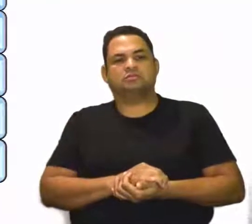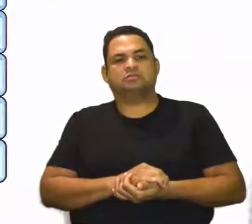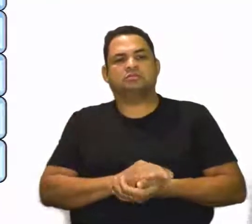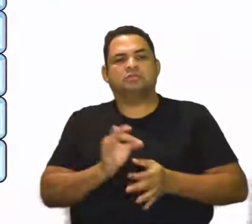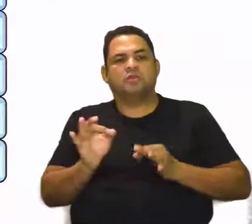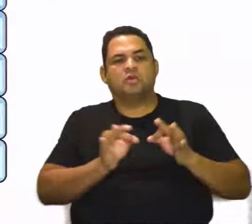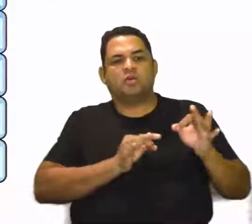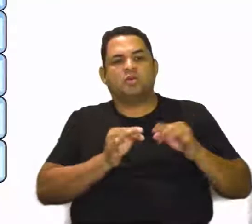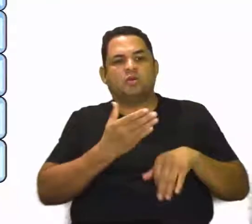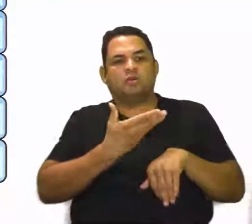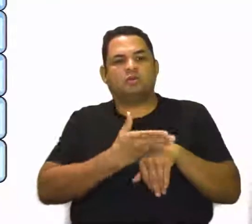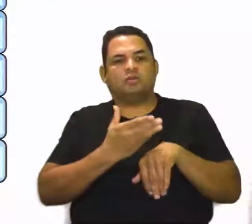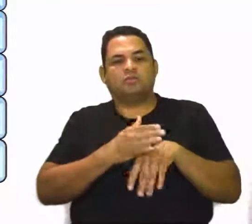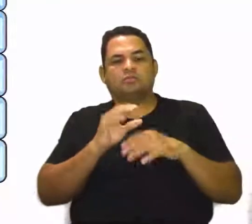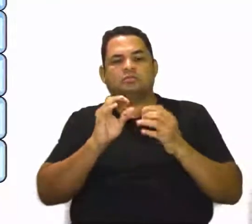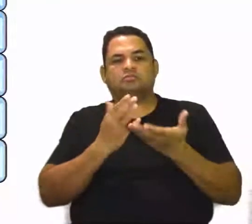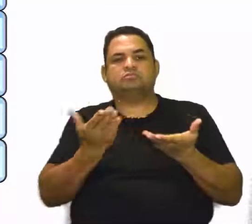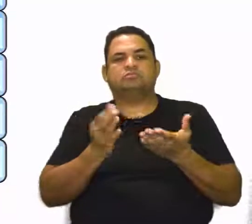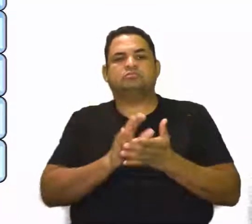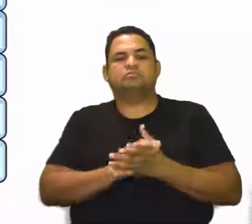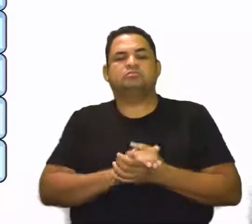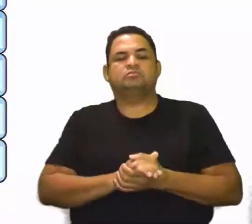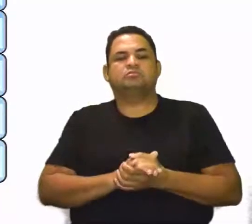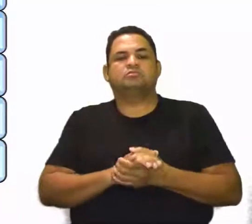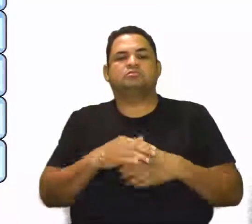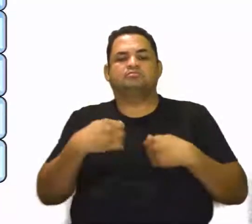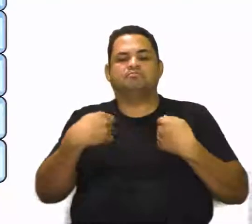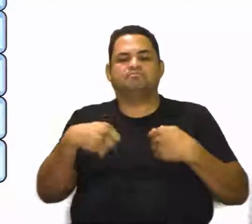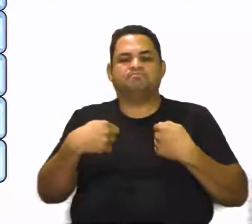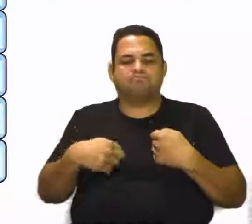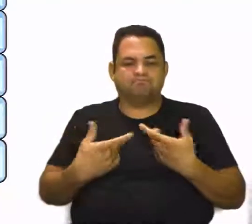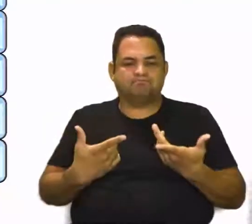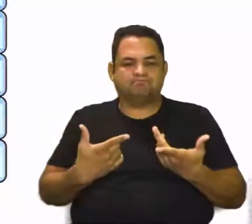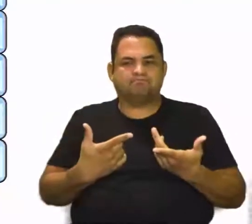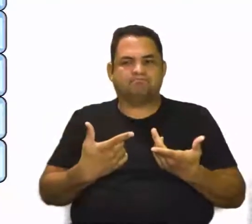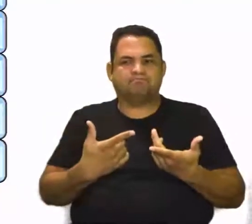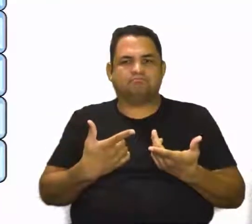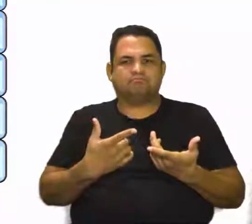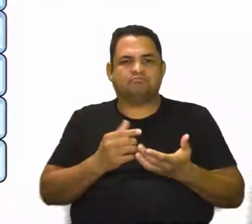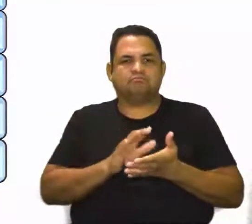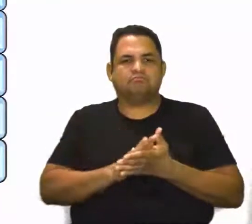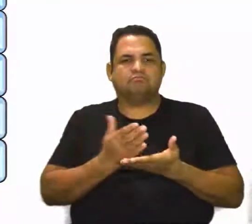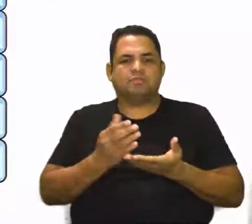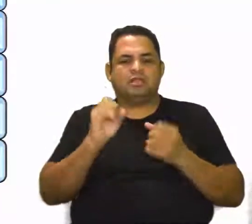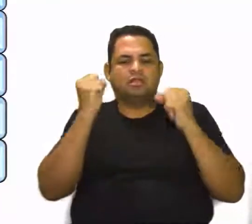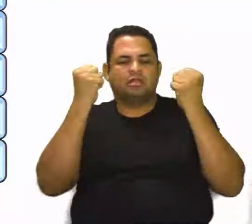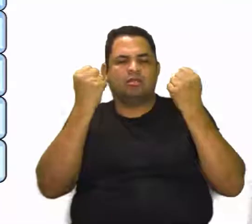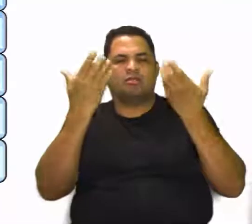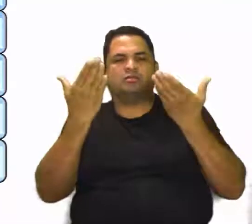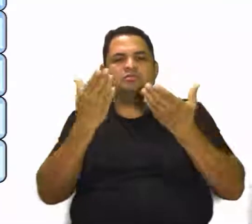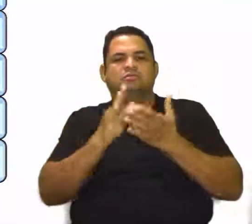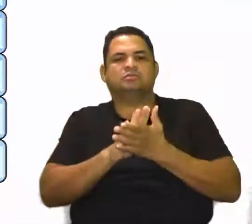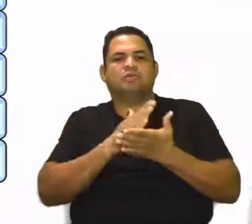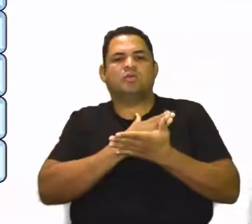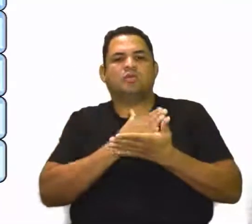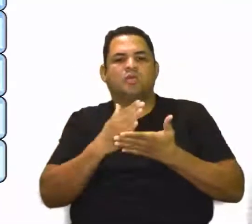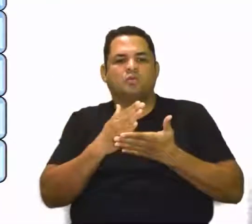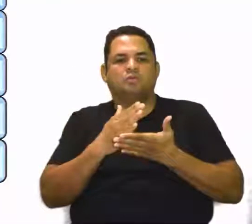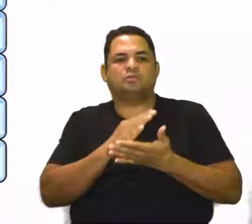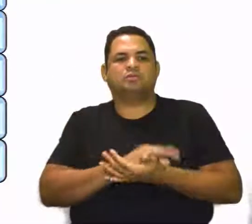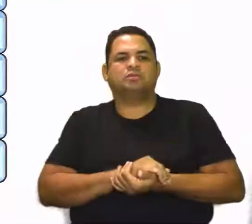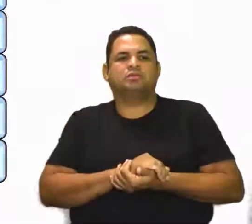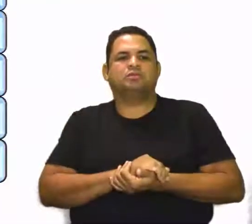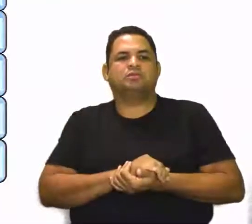Primeiro, planejar a prática, né? Você precisa aí colocar atividade física para iniciar essa